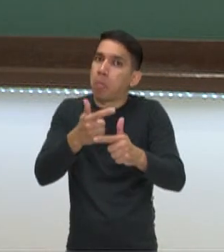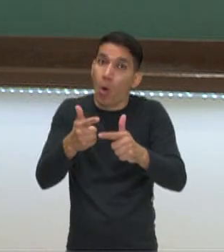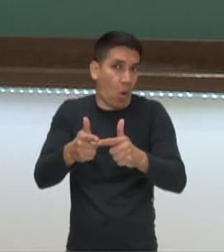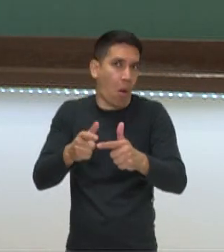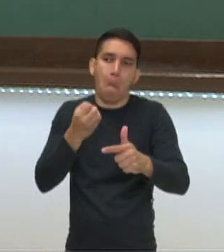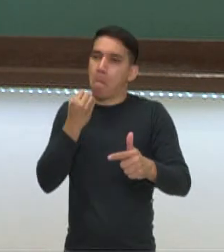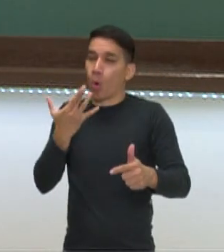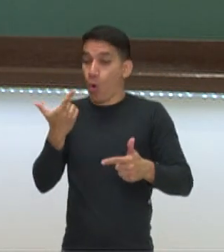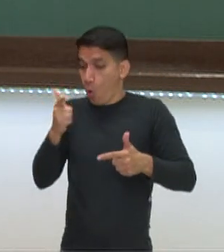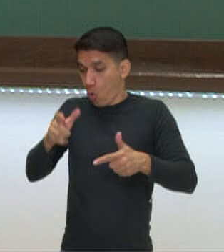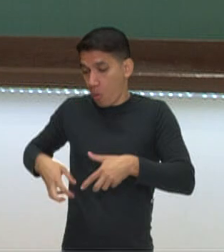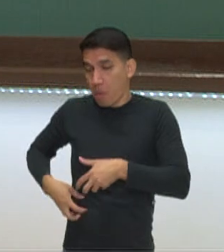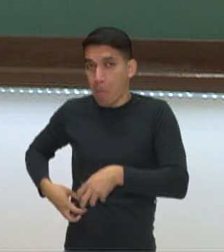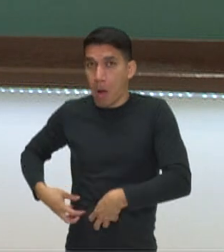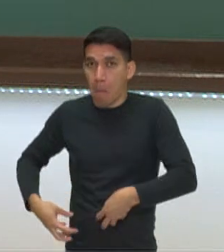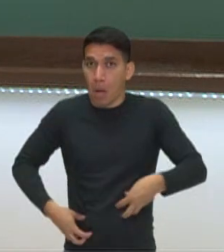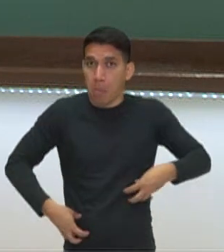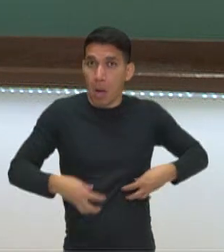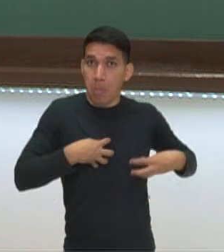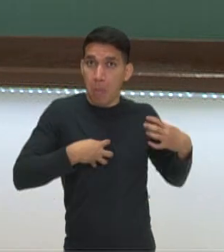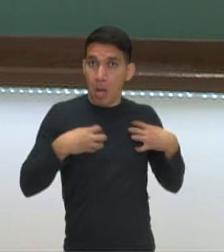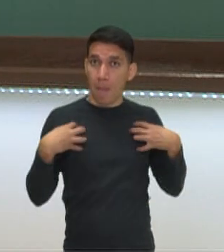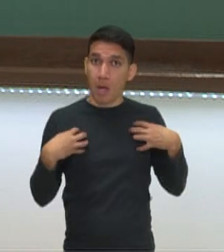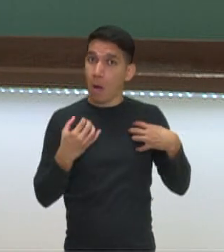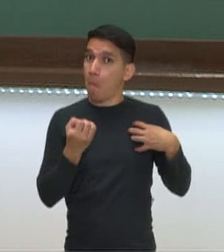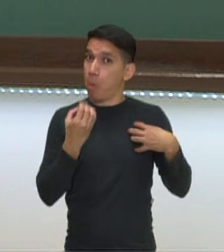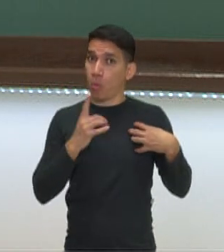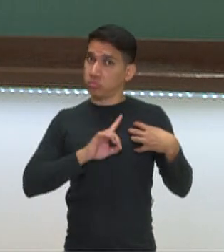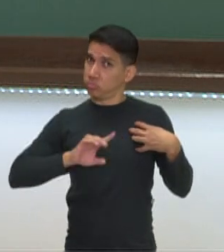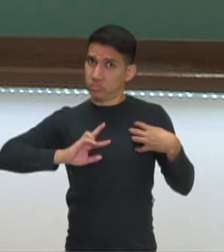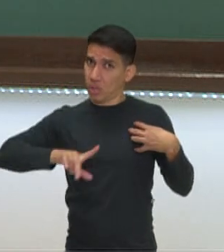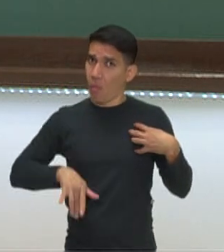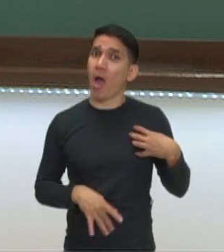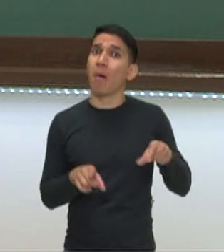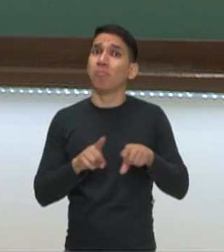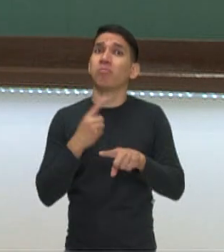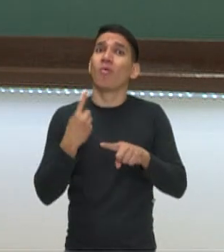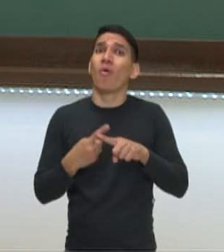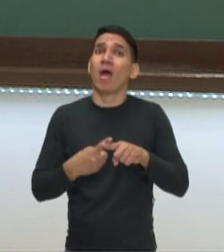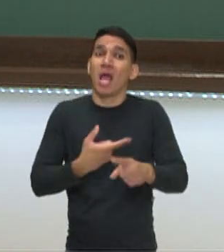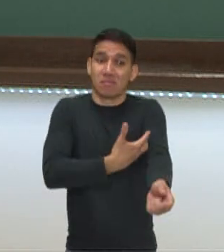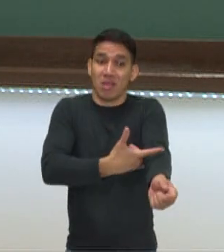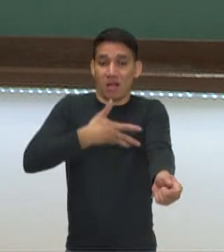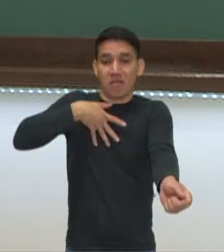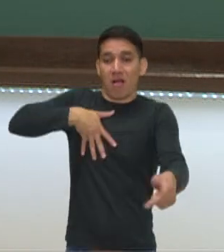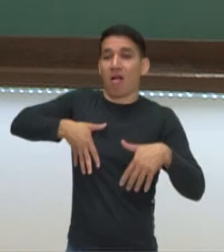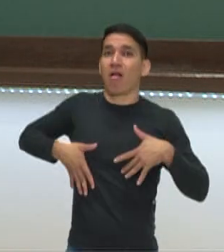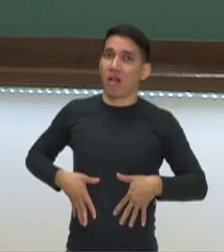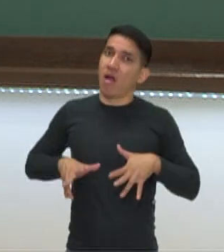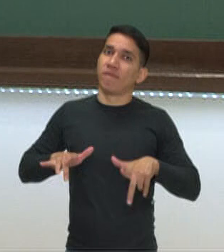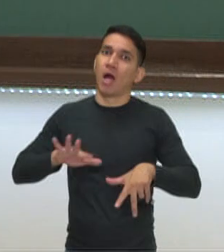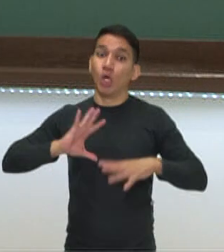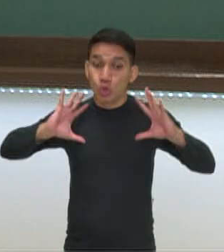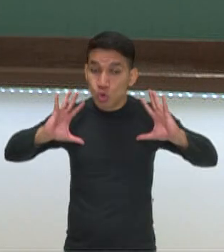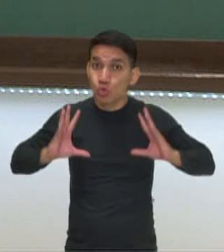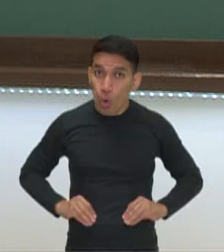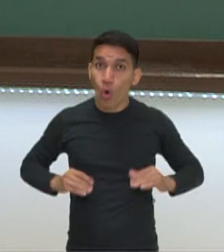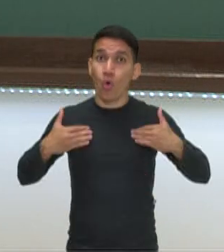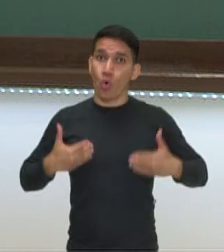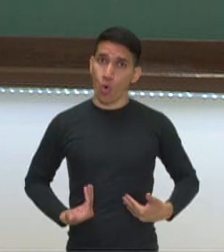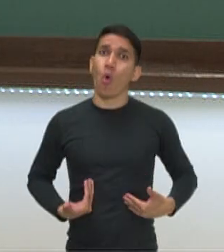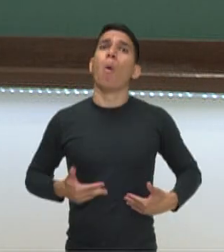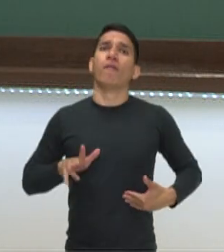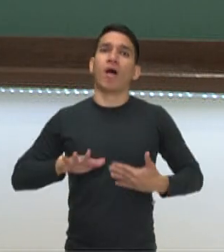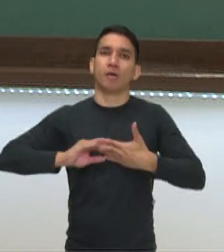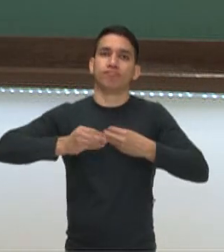os outros órgãos que vão receber aquele sangue ali. Então, todo o corpo começa assim a ficar